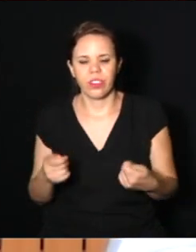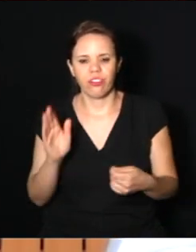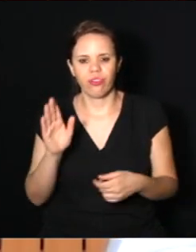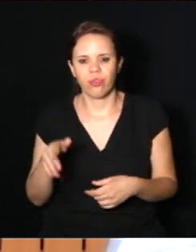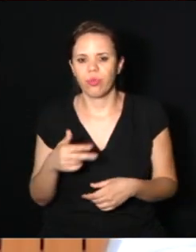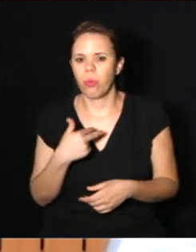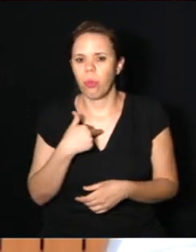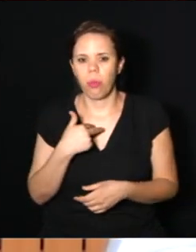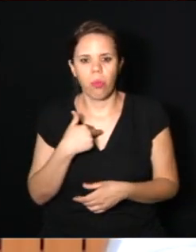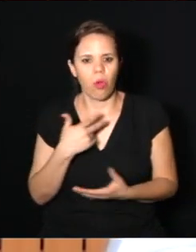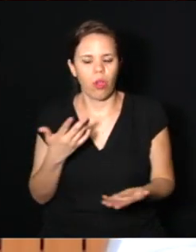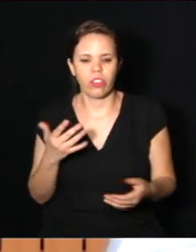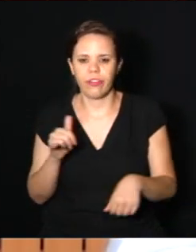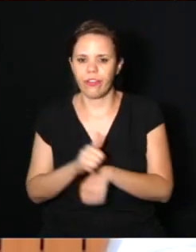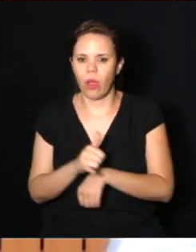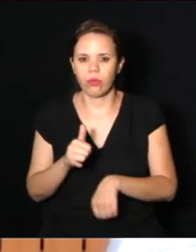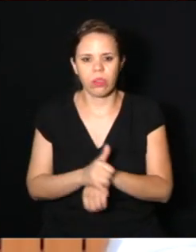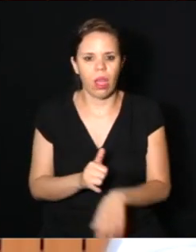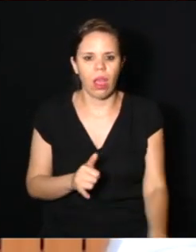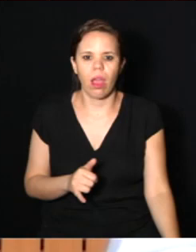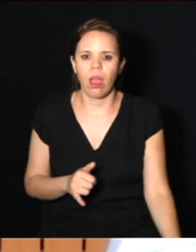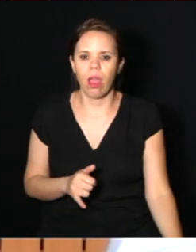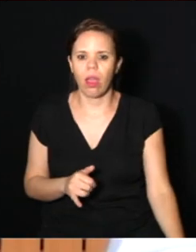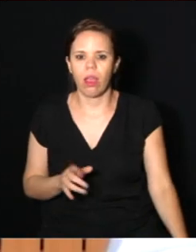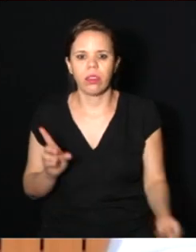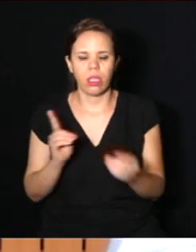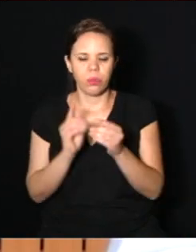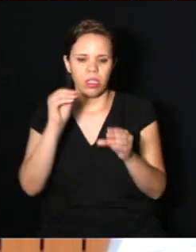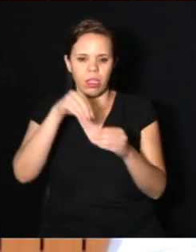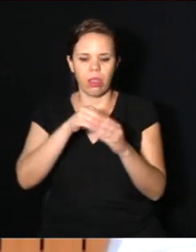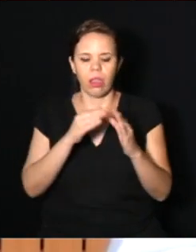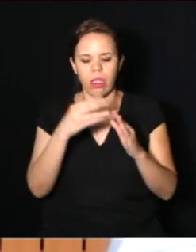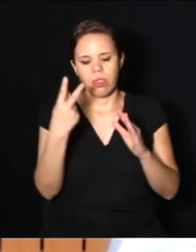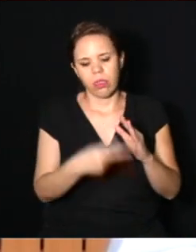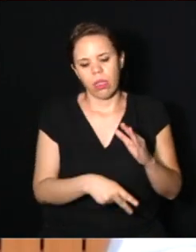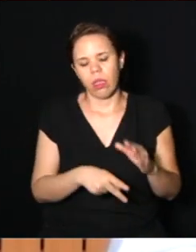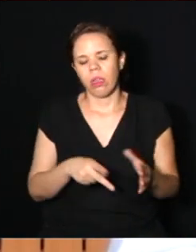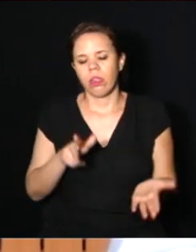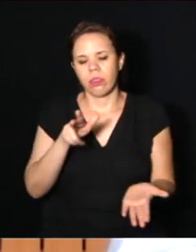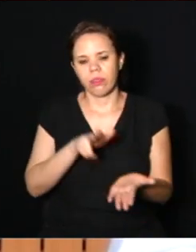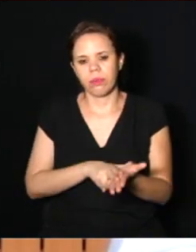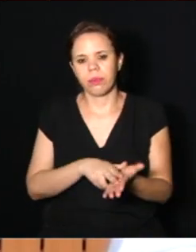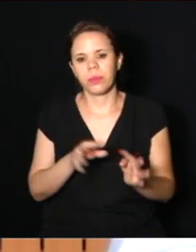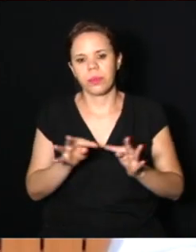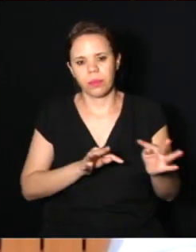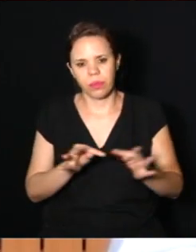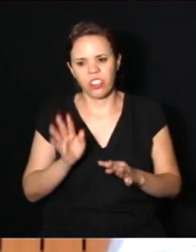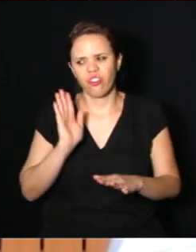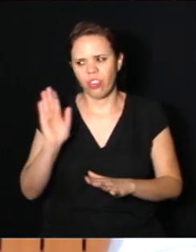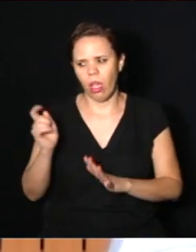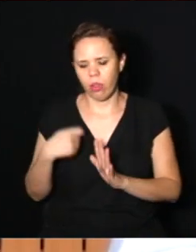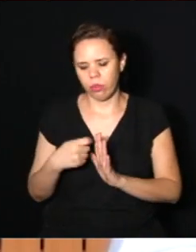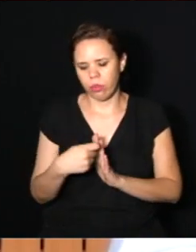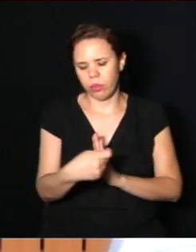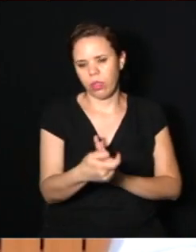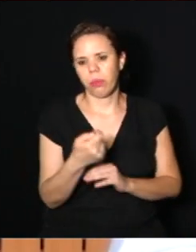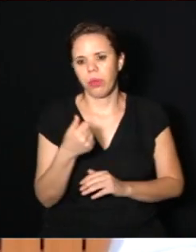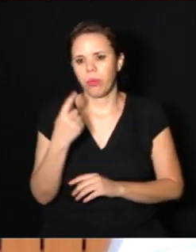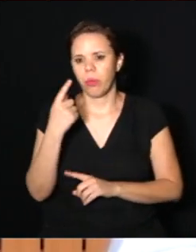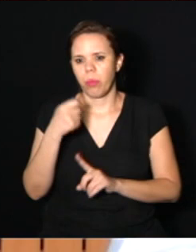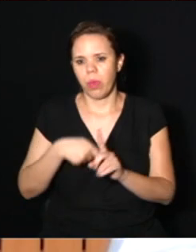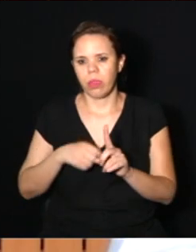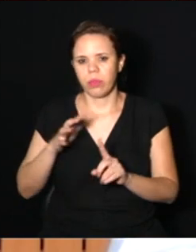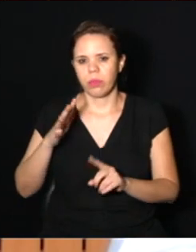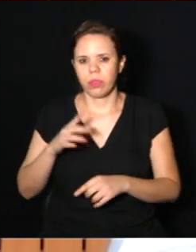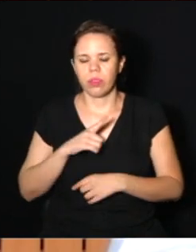jamais pode estar exposto a esse tipo de vulnerabilidade, né? Então, há alguns meses já, na verdade, já faz um pouco mais de um mês,